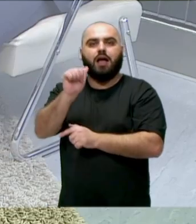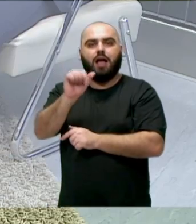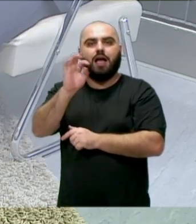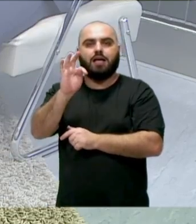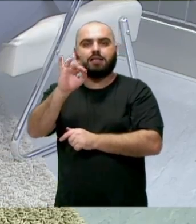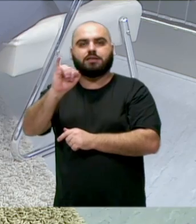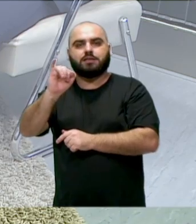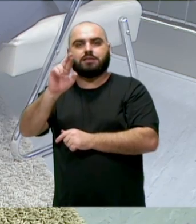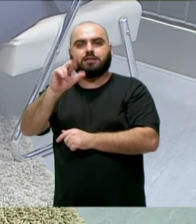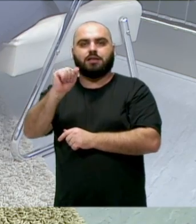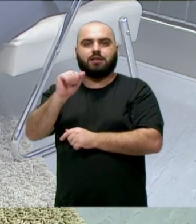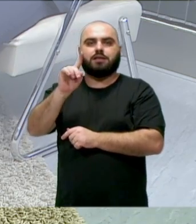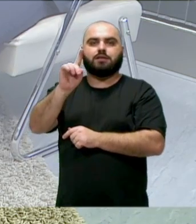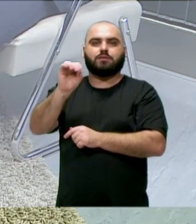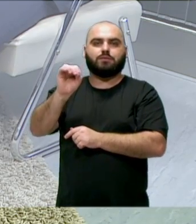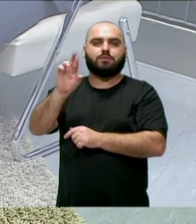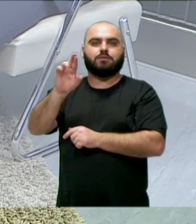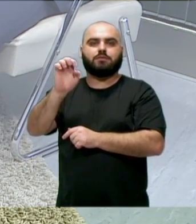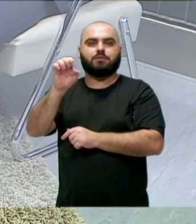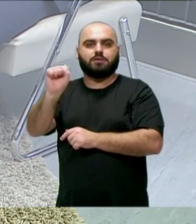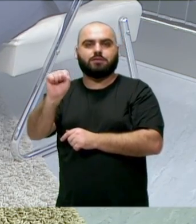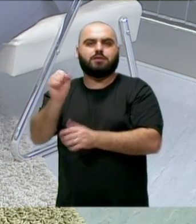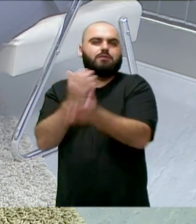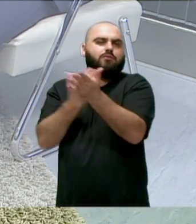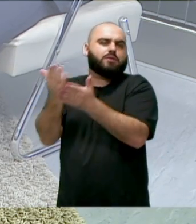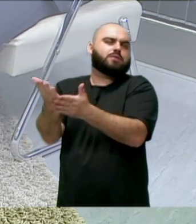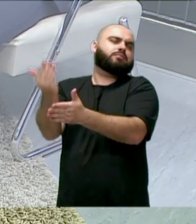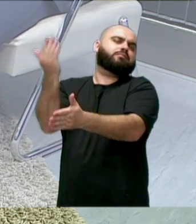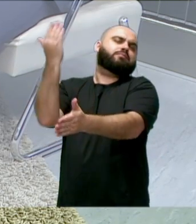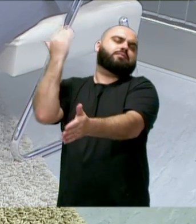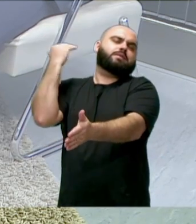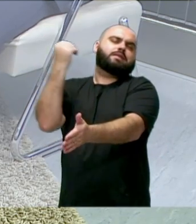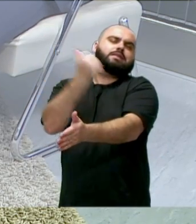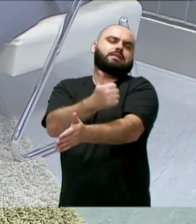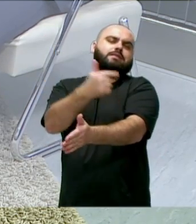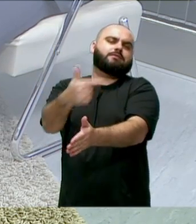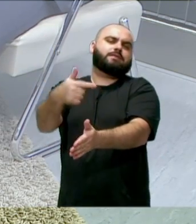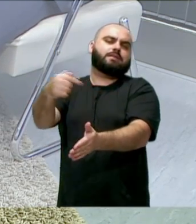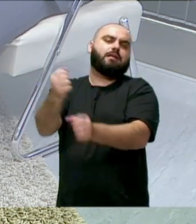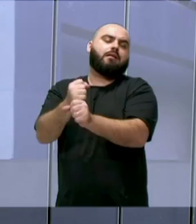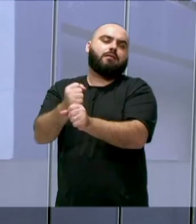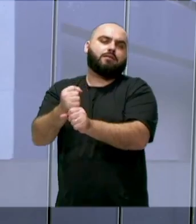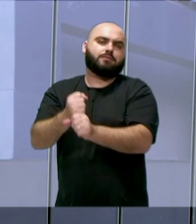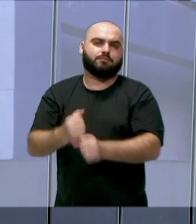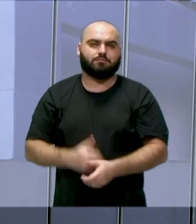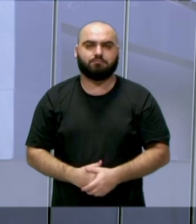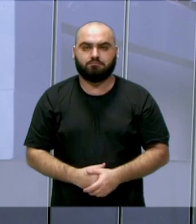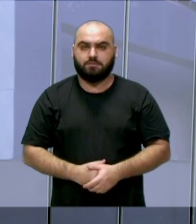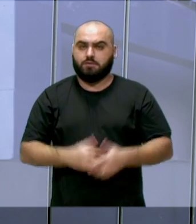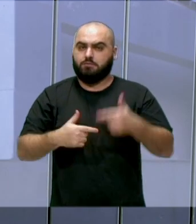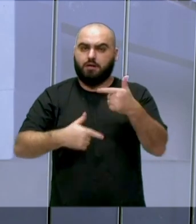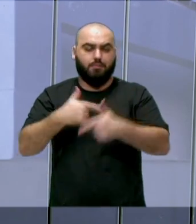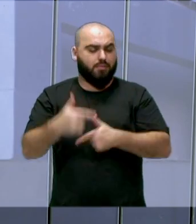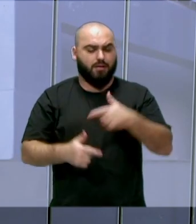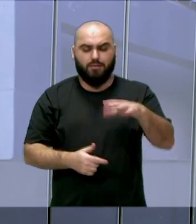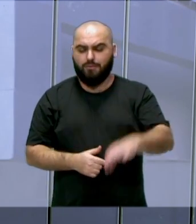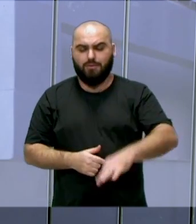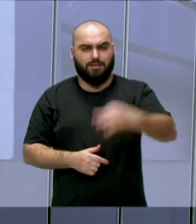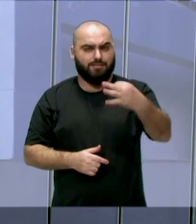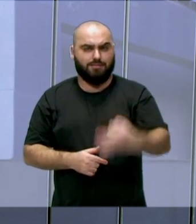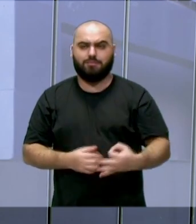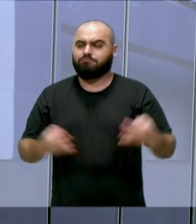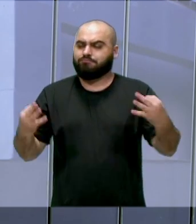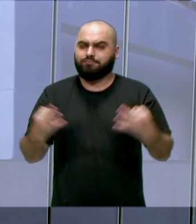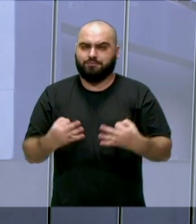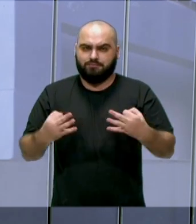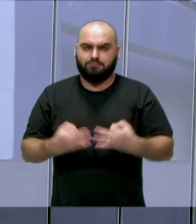né, como Clube Atiradores, que teve a sua essência lá atrás realmente um clube de tiro. Fazem um trabalho de excelência atualmente, ele